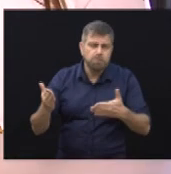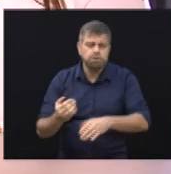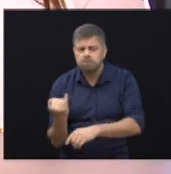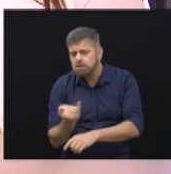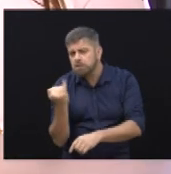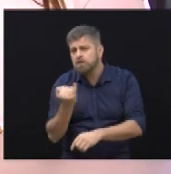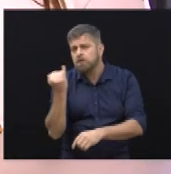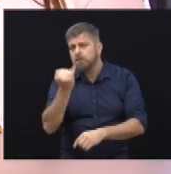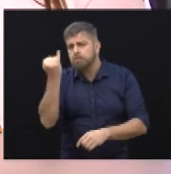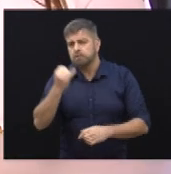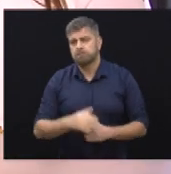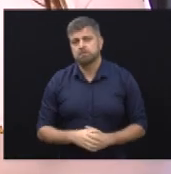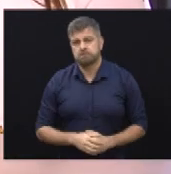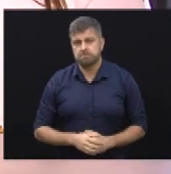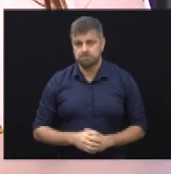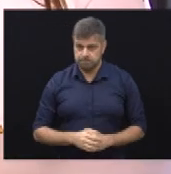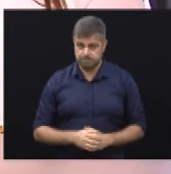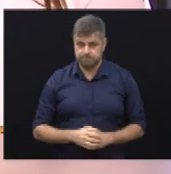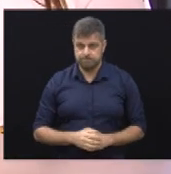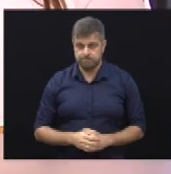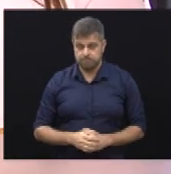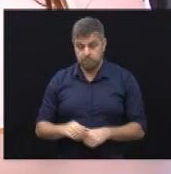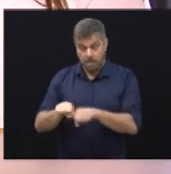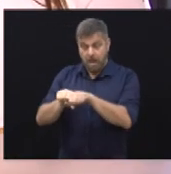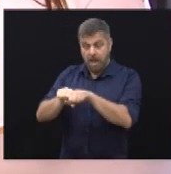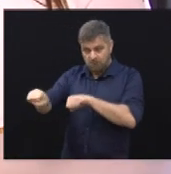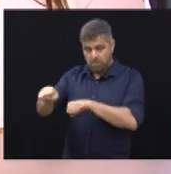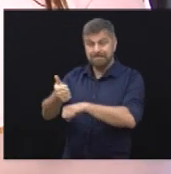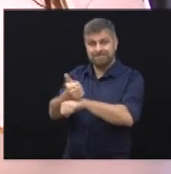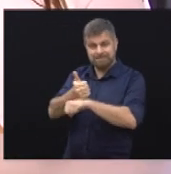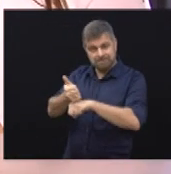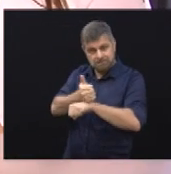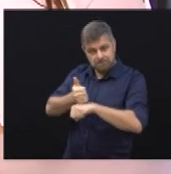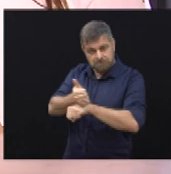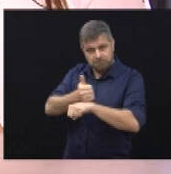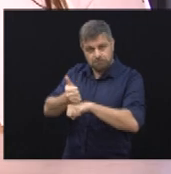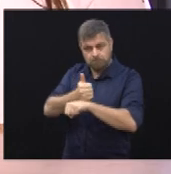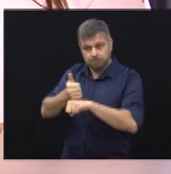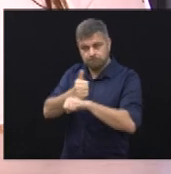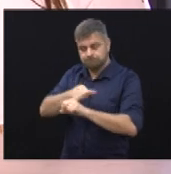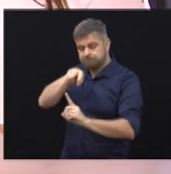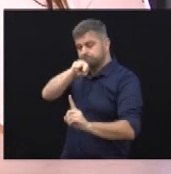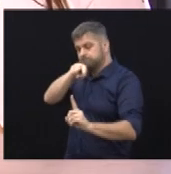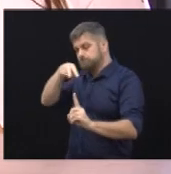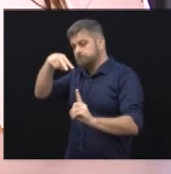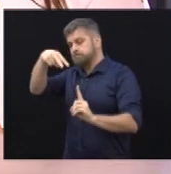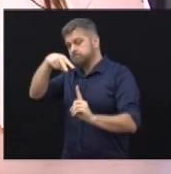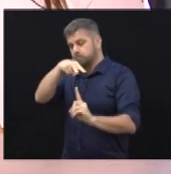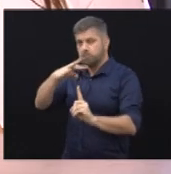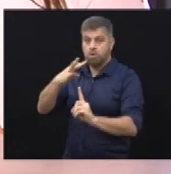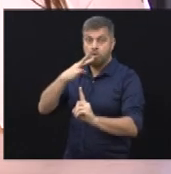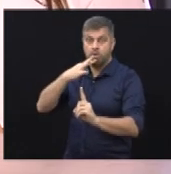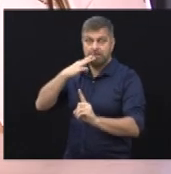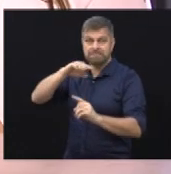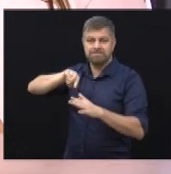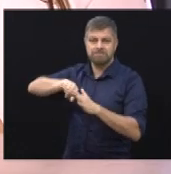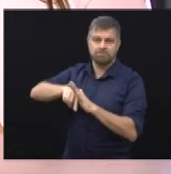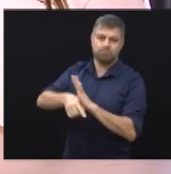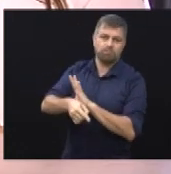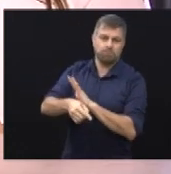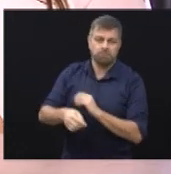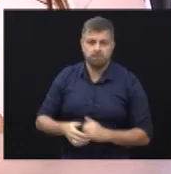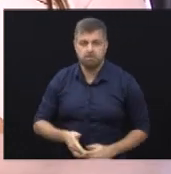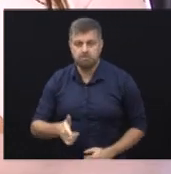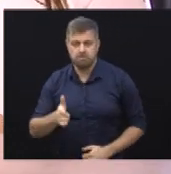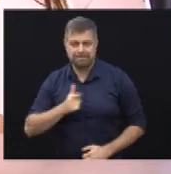Hoje é muito importante a habilitação do profissional para que ele tenha essa visão, essa necessidade. É